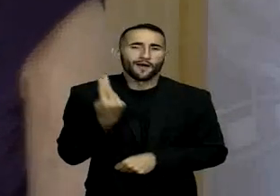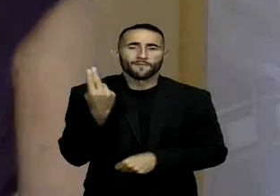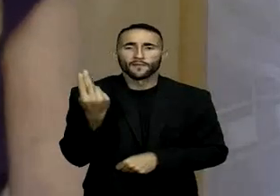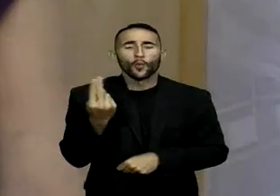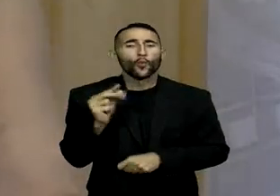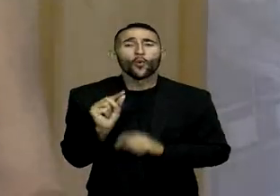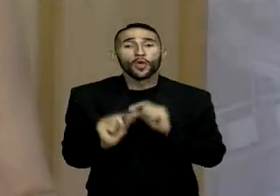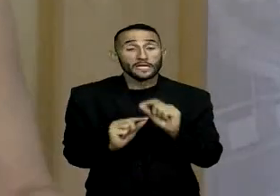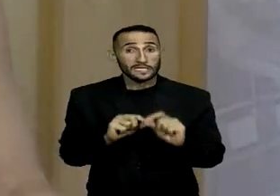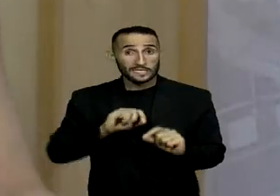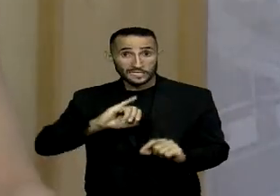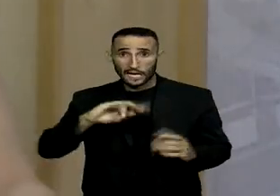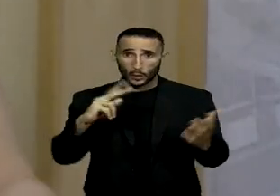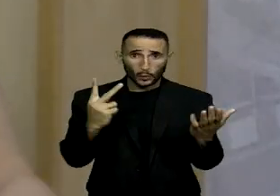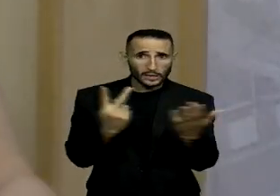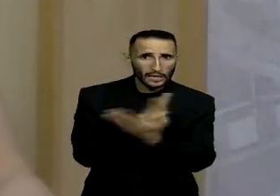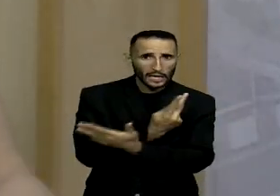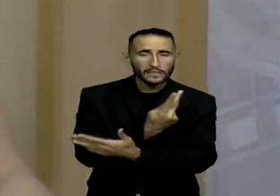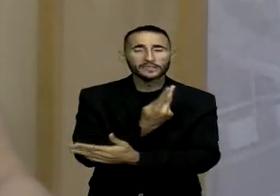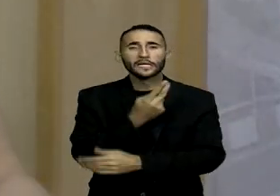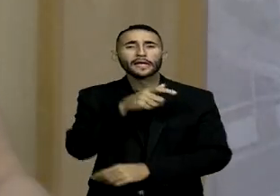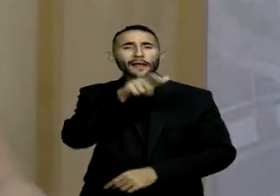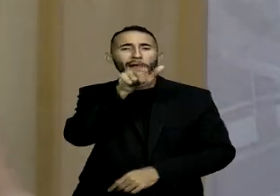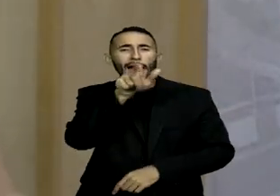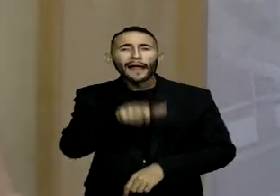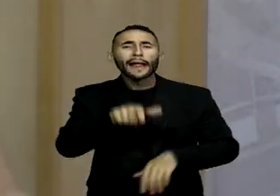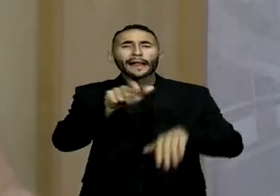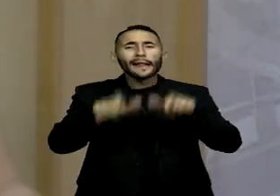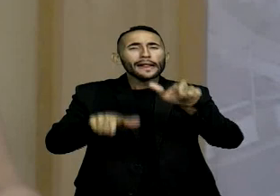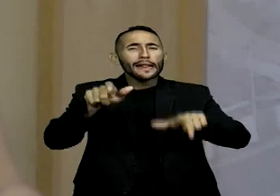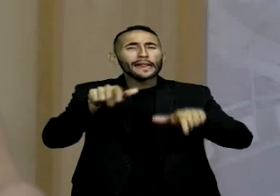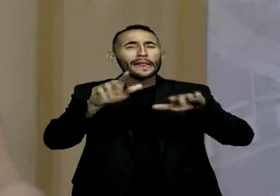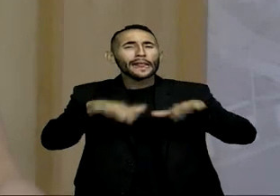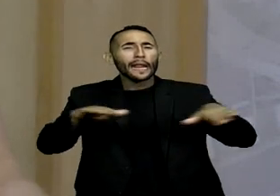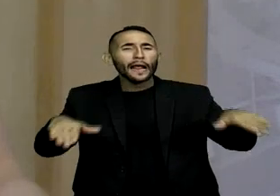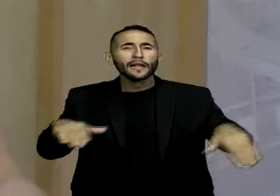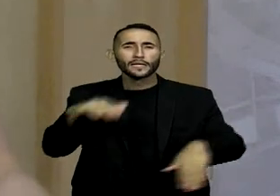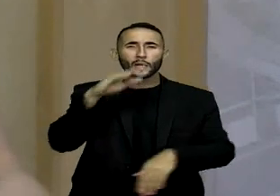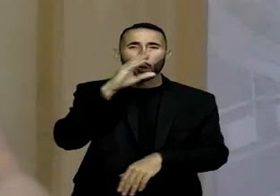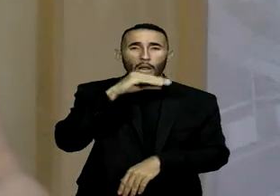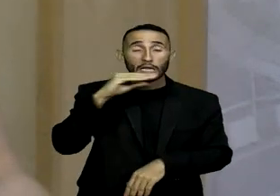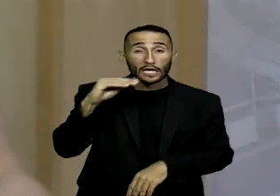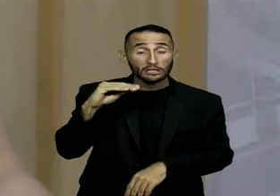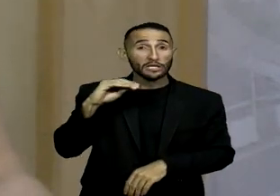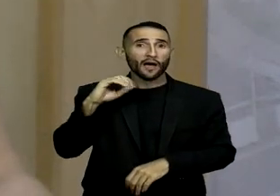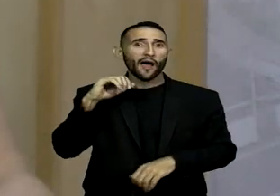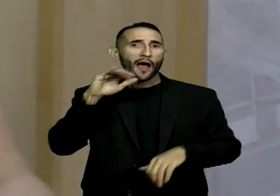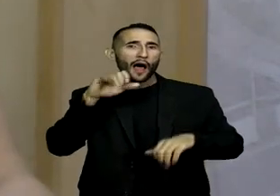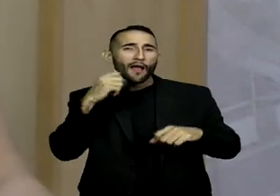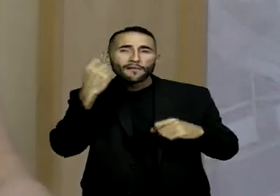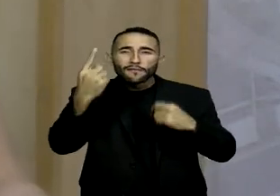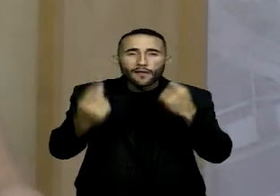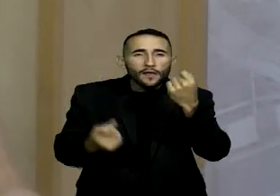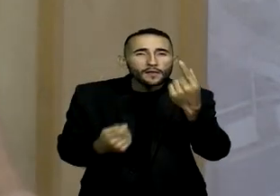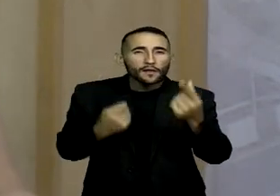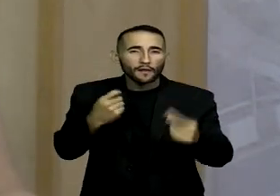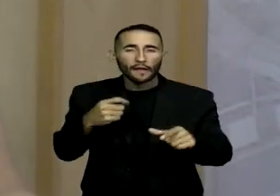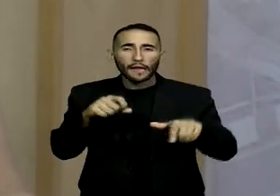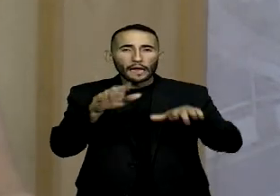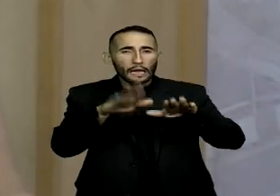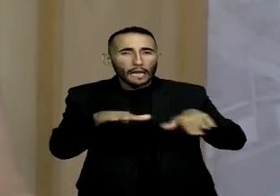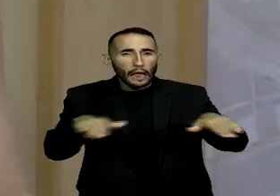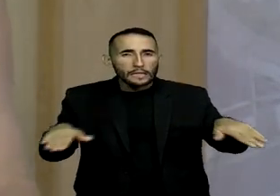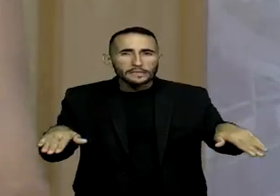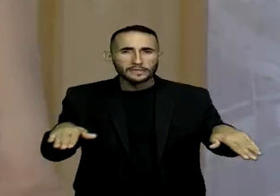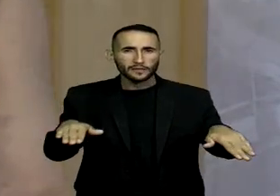quando ocorre abuso sexual de criança e adolescente, em alguns casos, a própria criança é